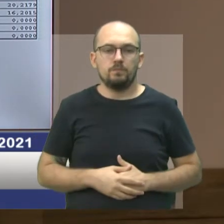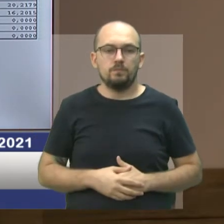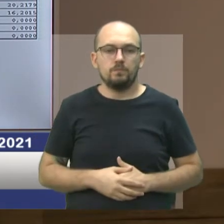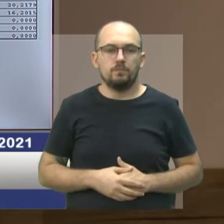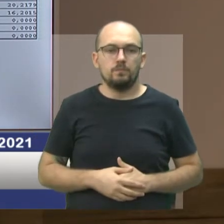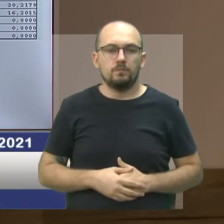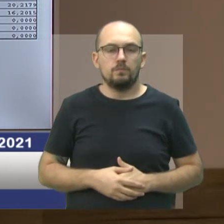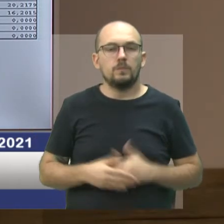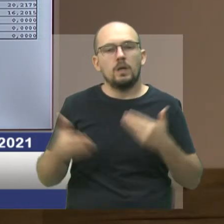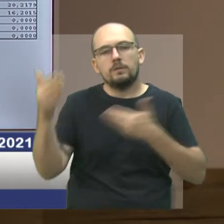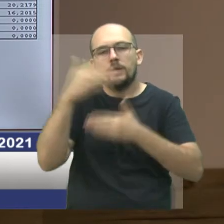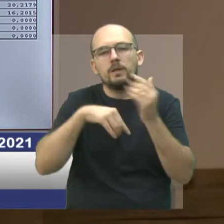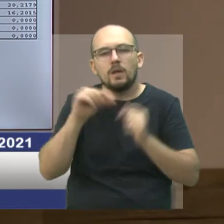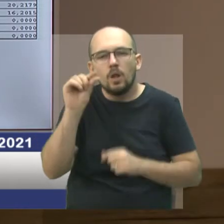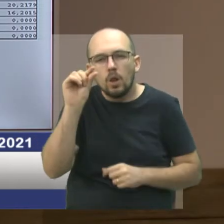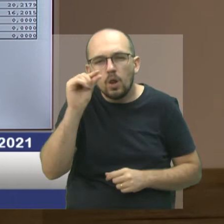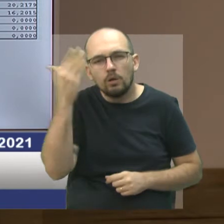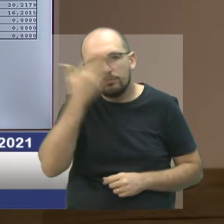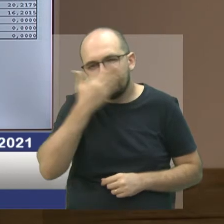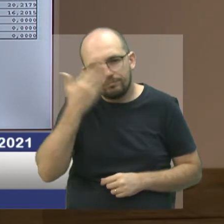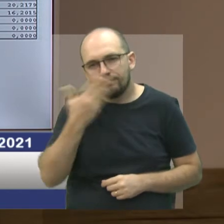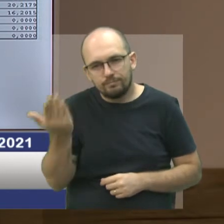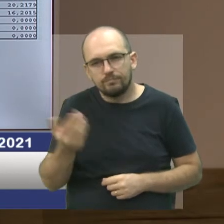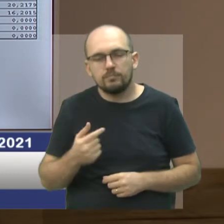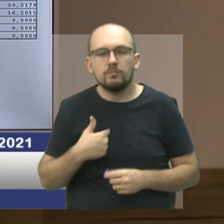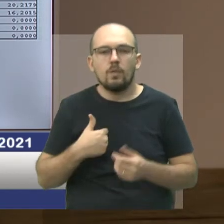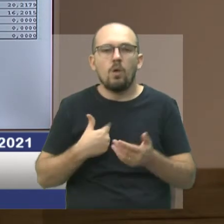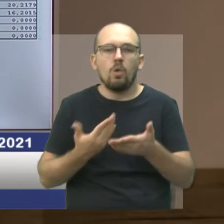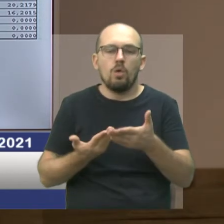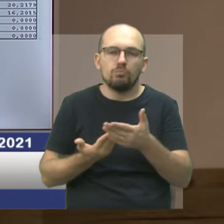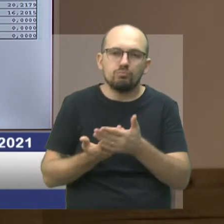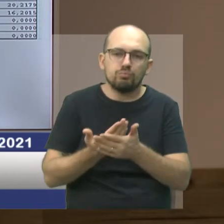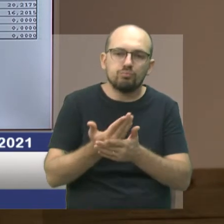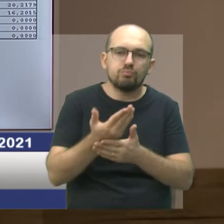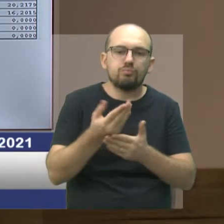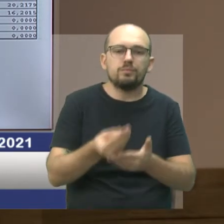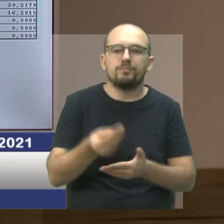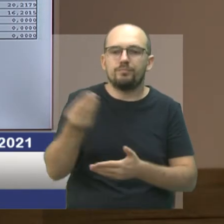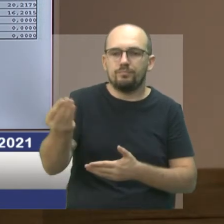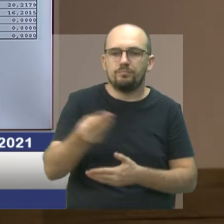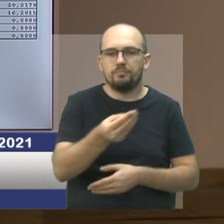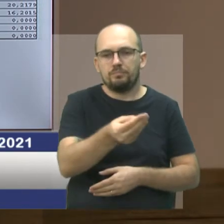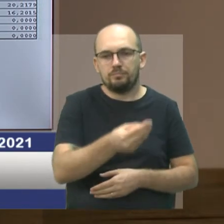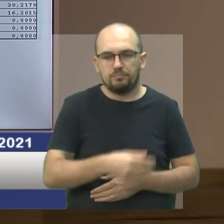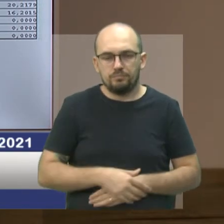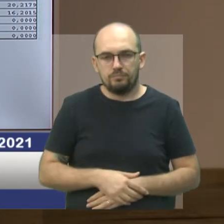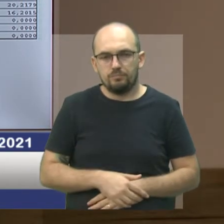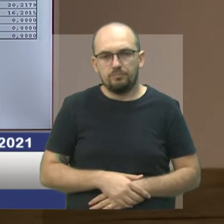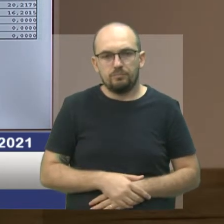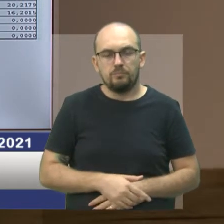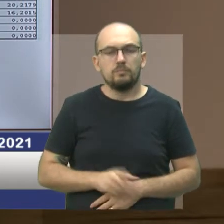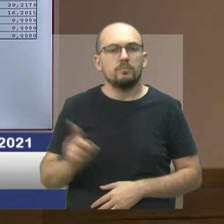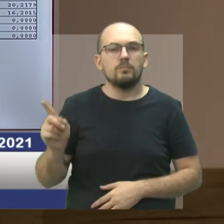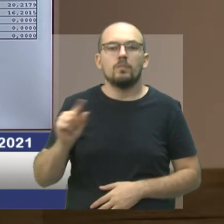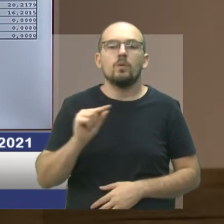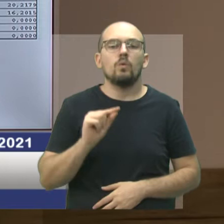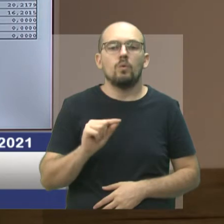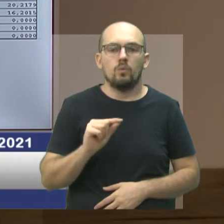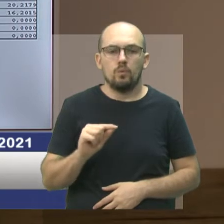no slide não dá para ver muito bem, eu imprimi um relatório para vocês. Aqui nós estamos